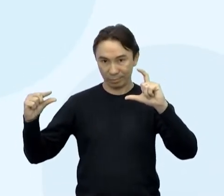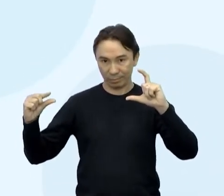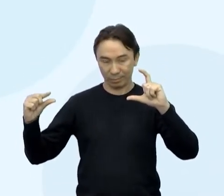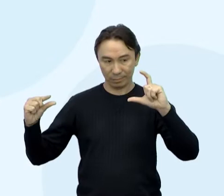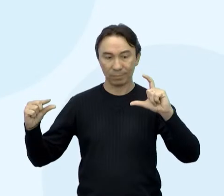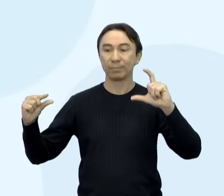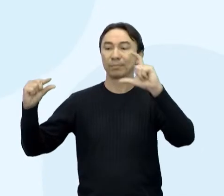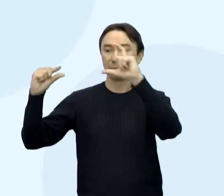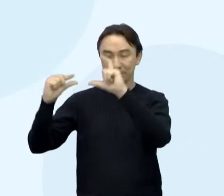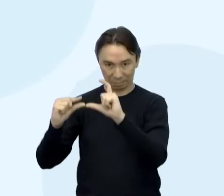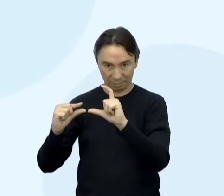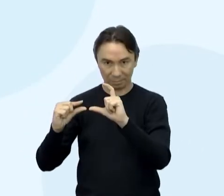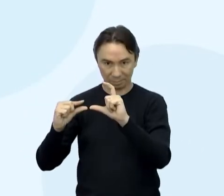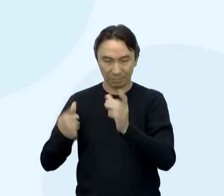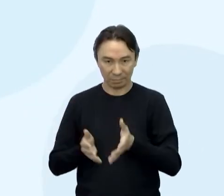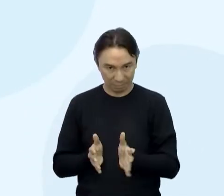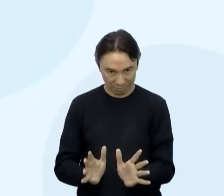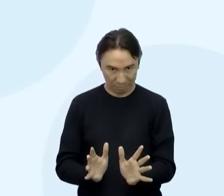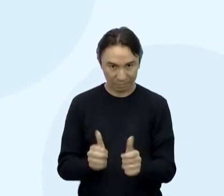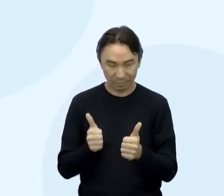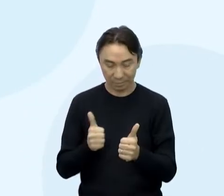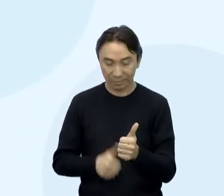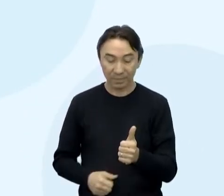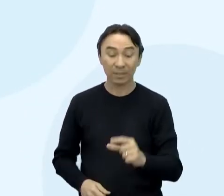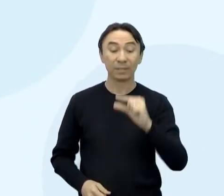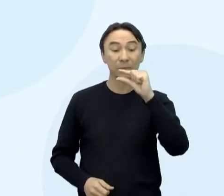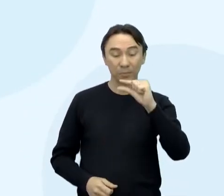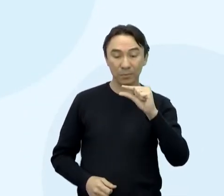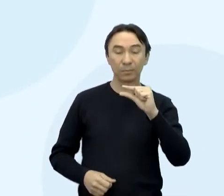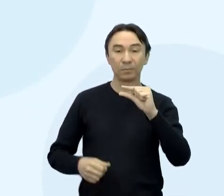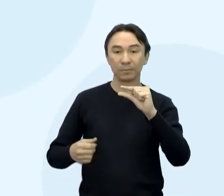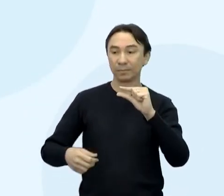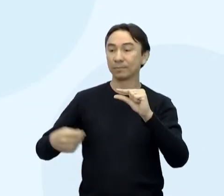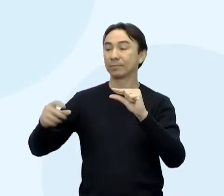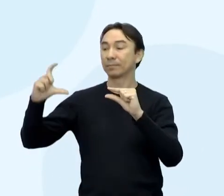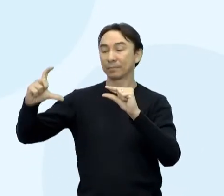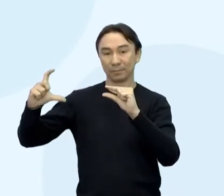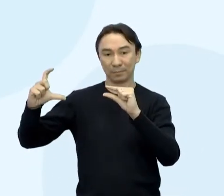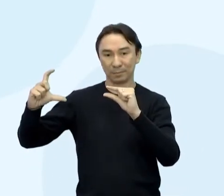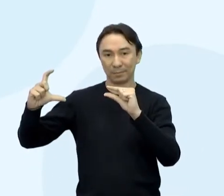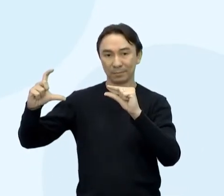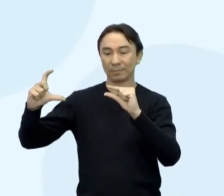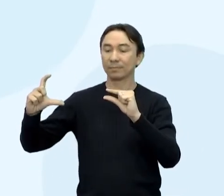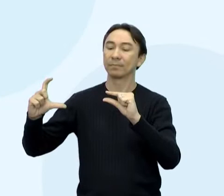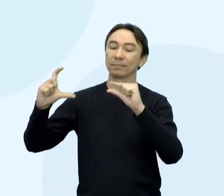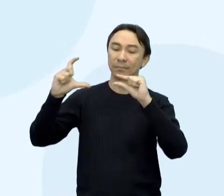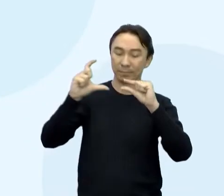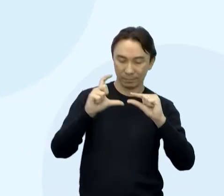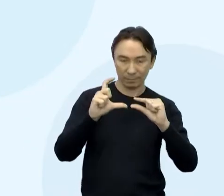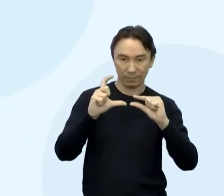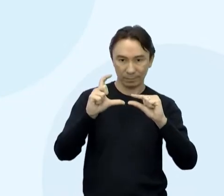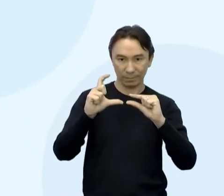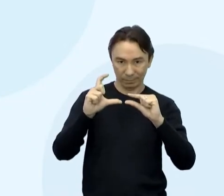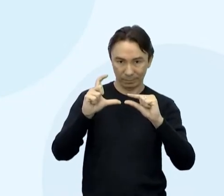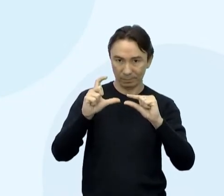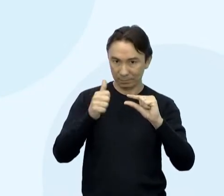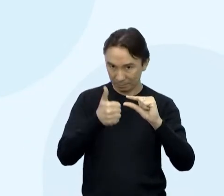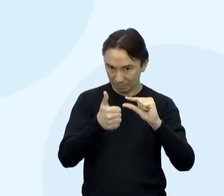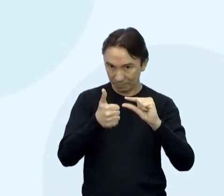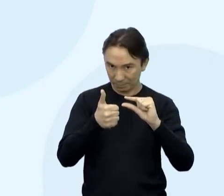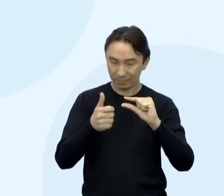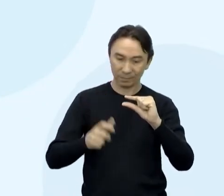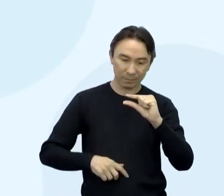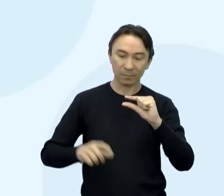com azinho, azão, azinho. Segundo com o primeiro, azinho com azão.